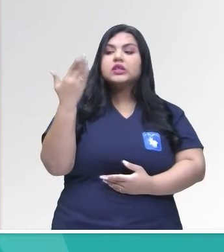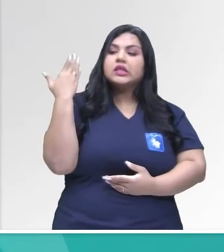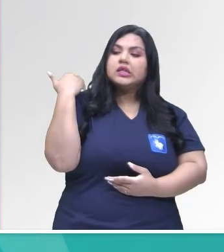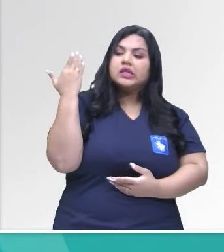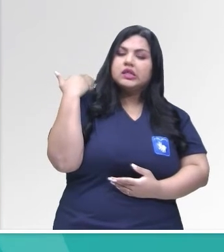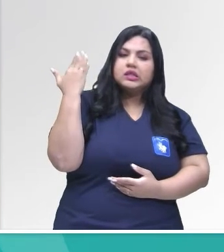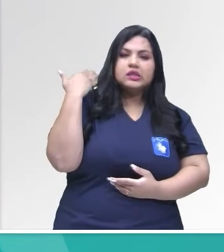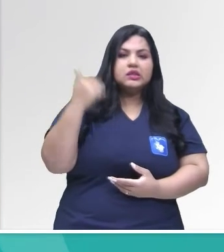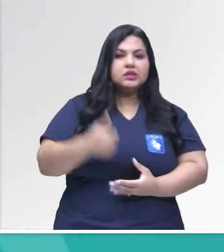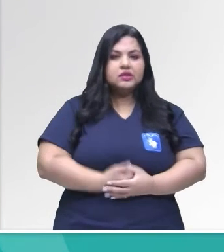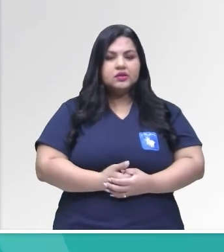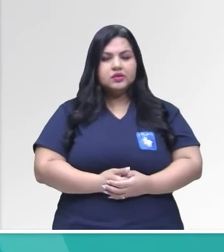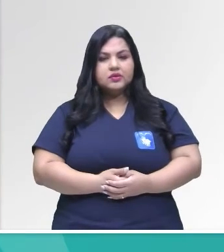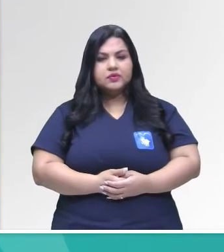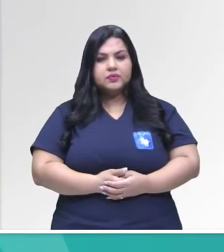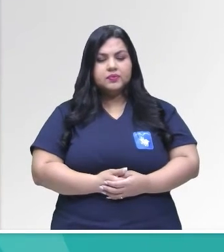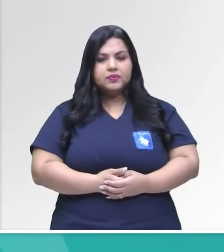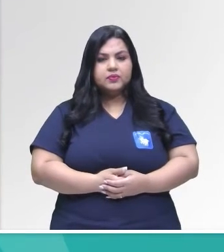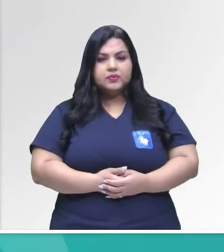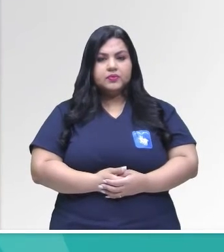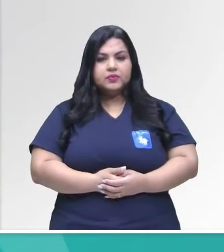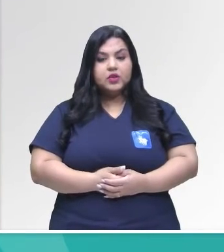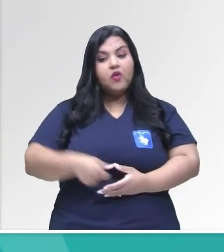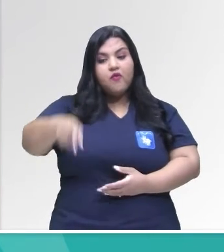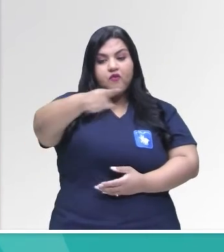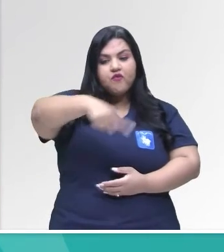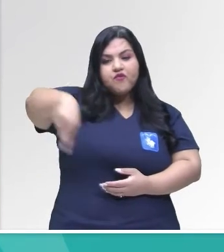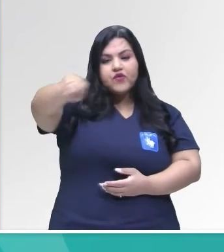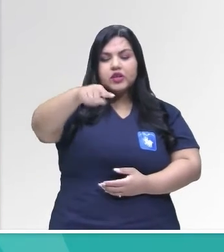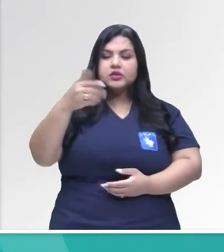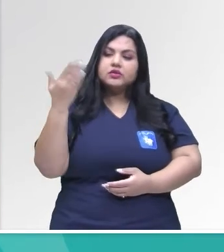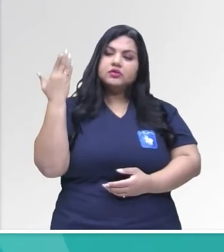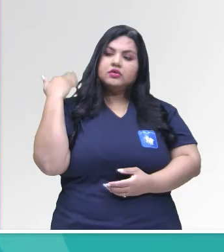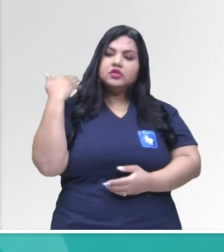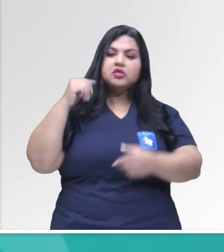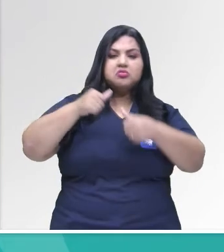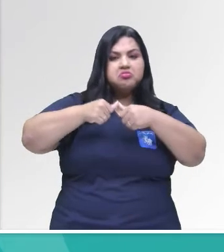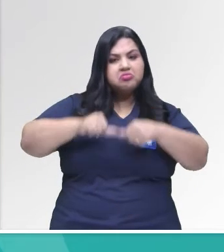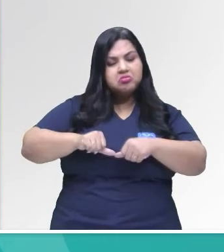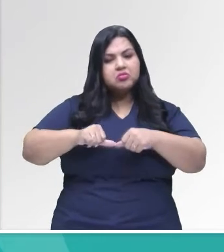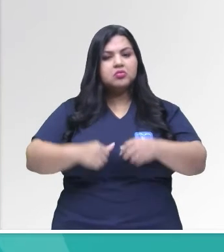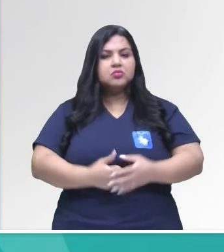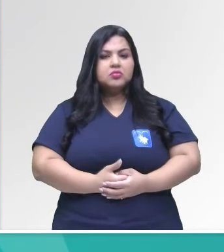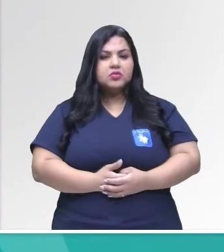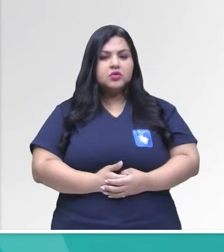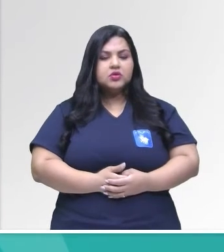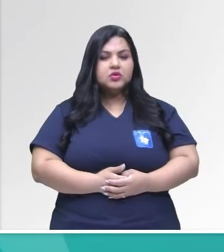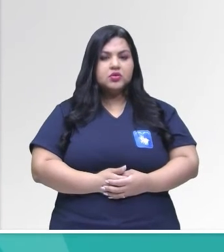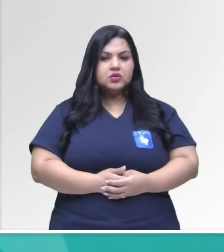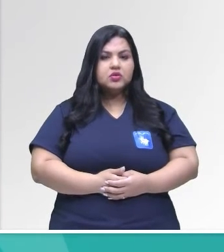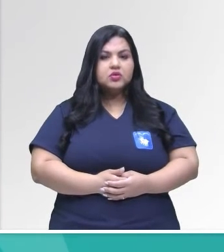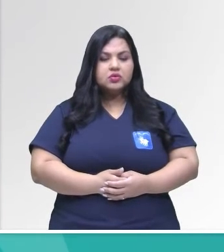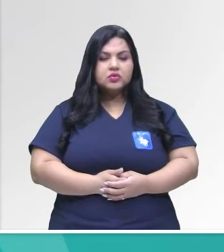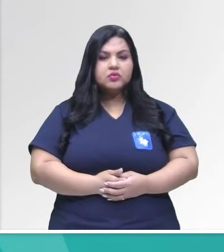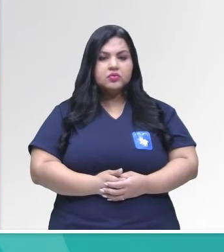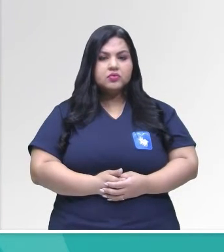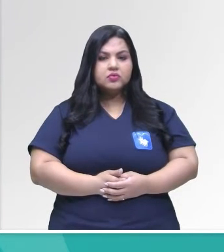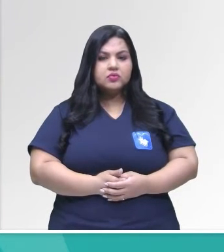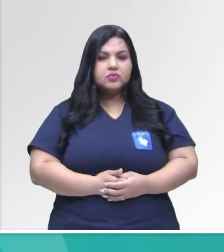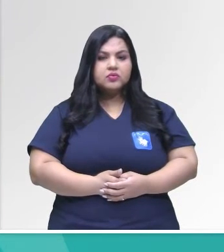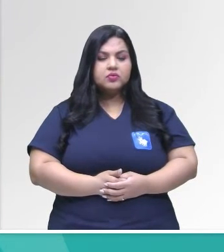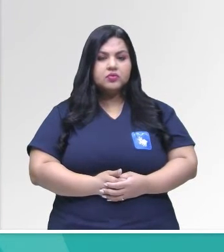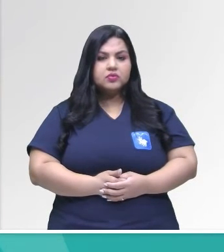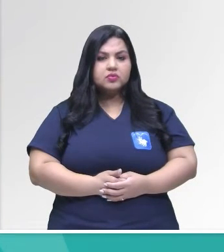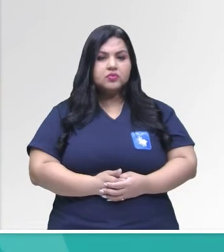você estava, vocês eram ou vocês estavam. O you tanto pode ser você